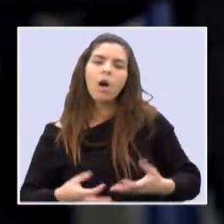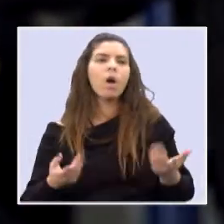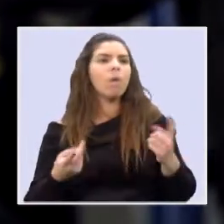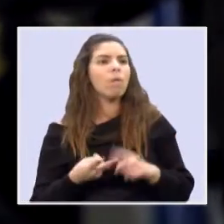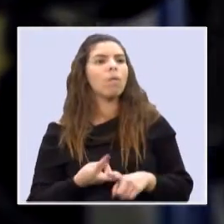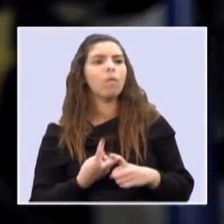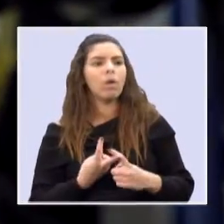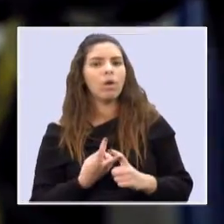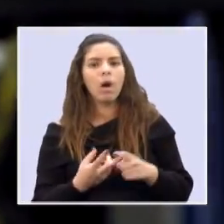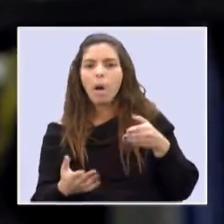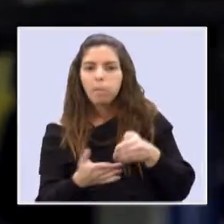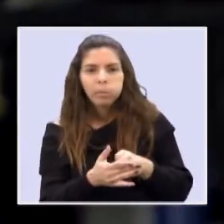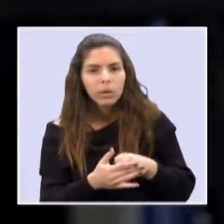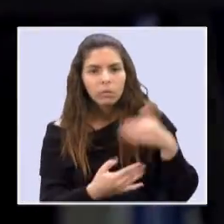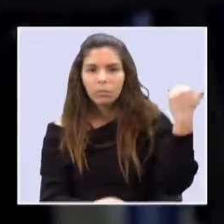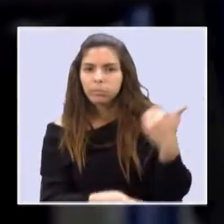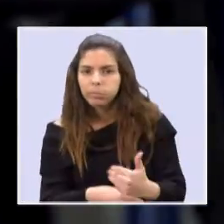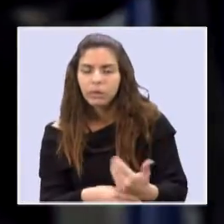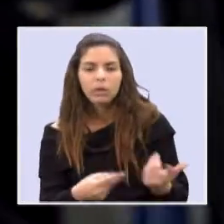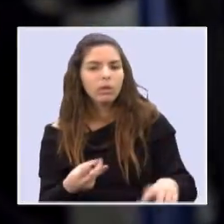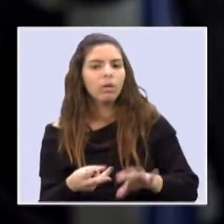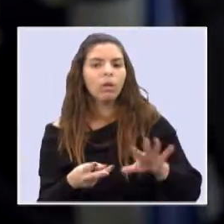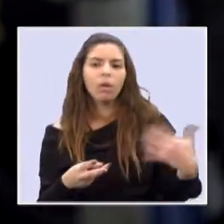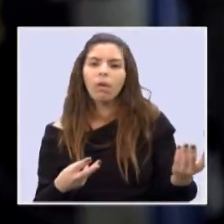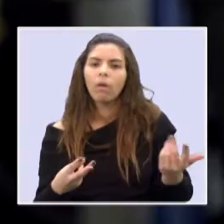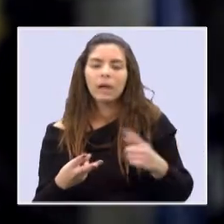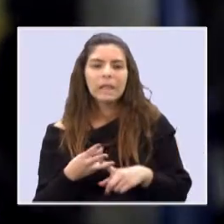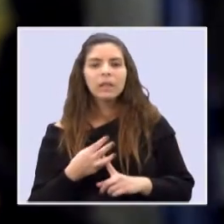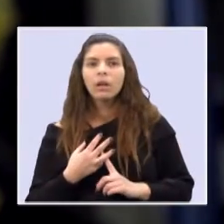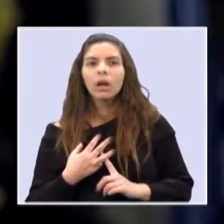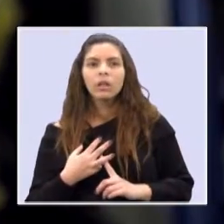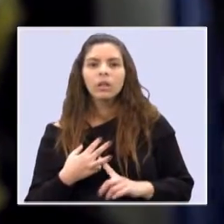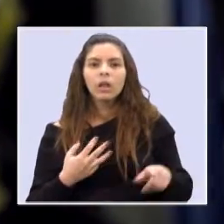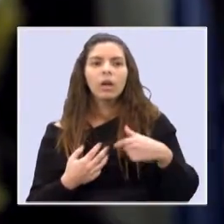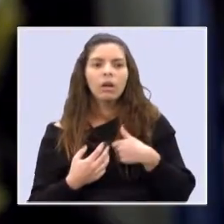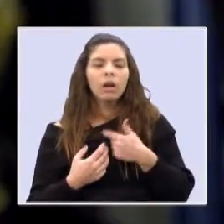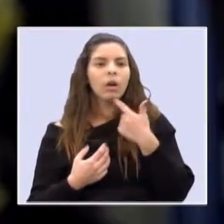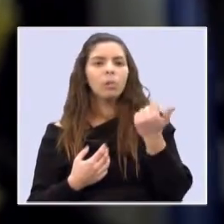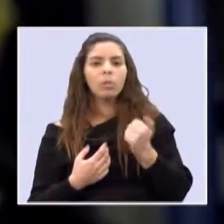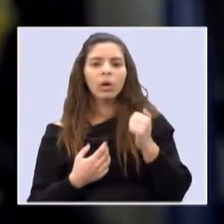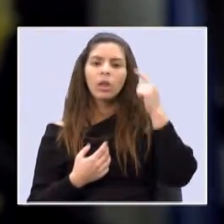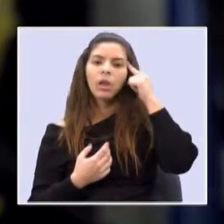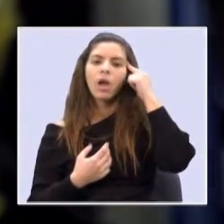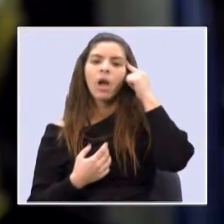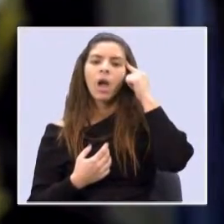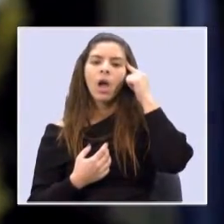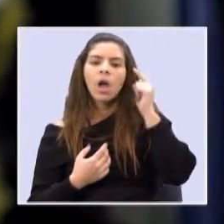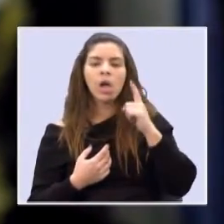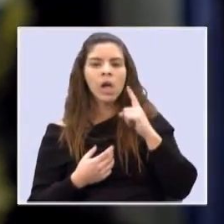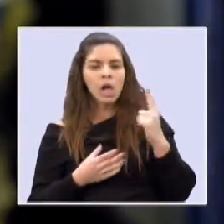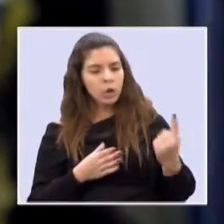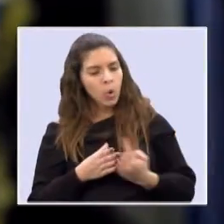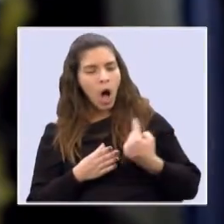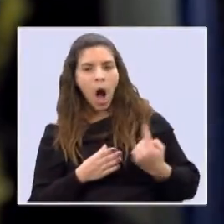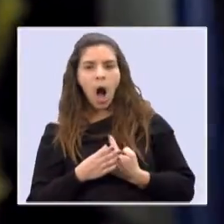obstáculos que existam à obtenção dos nossos objetivos. Eu acho que é impossível pensar que é possível fazer isso em